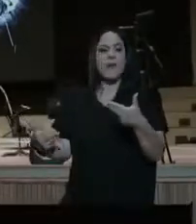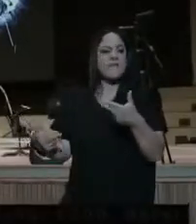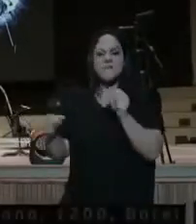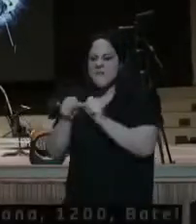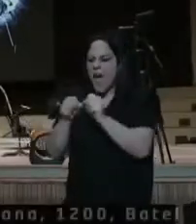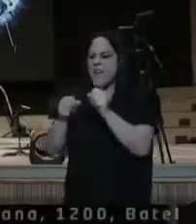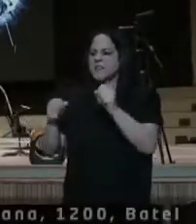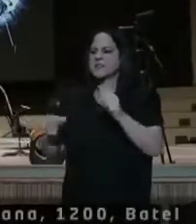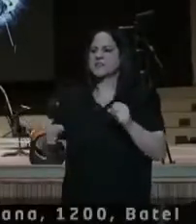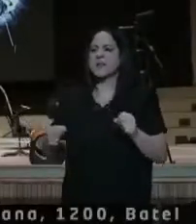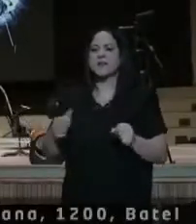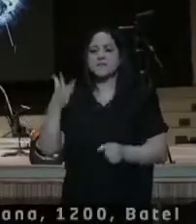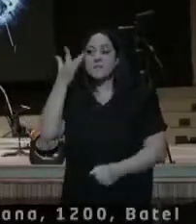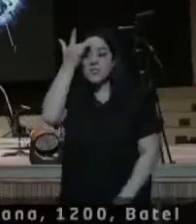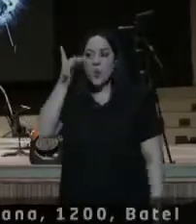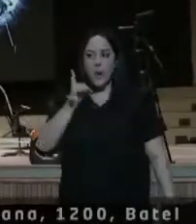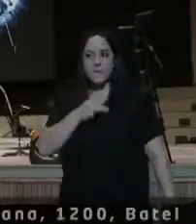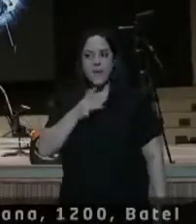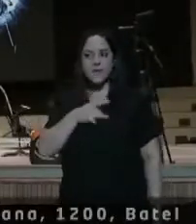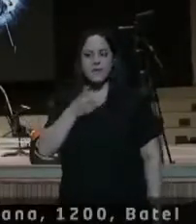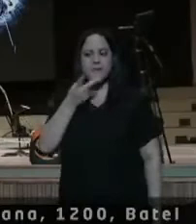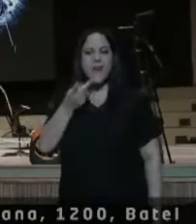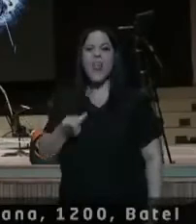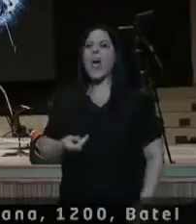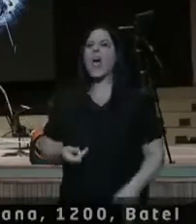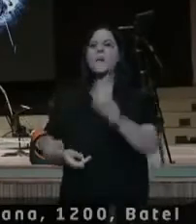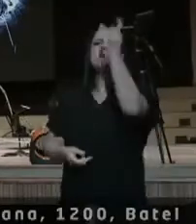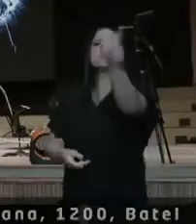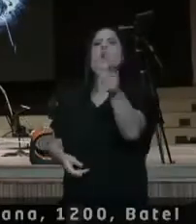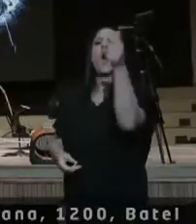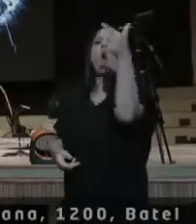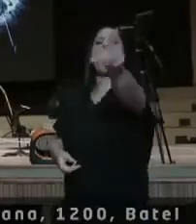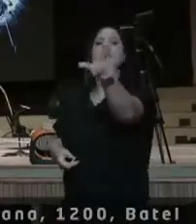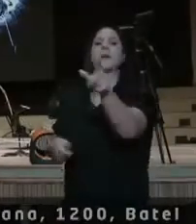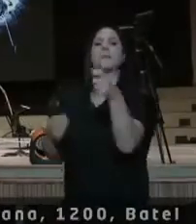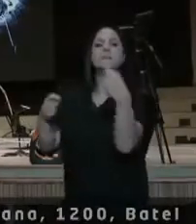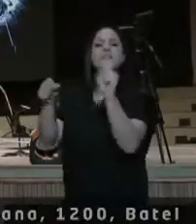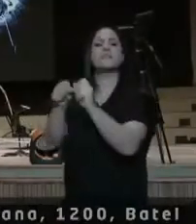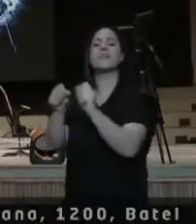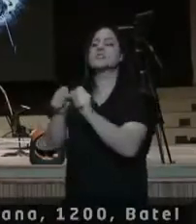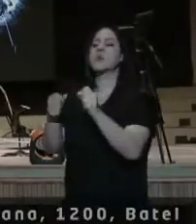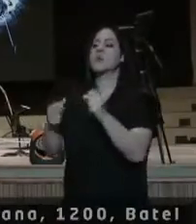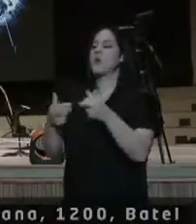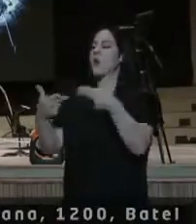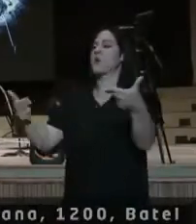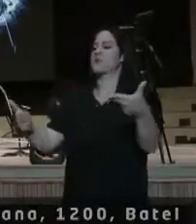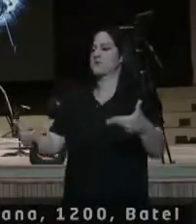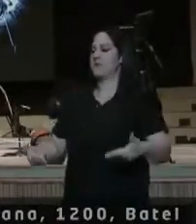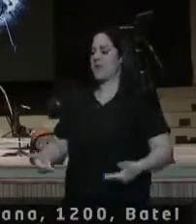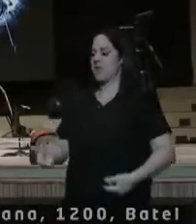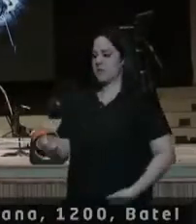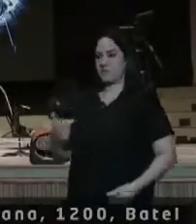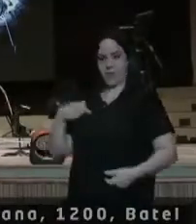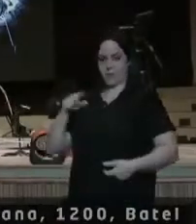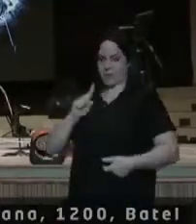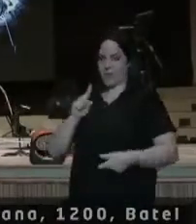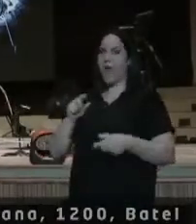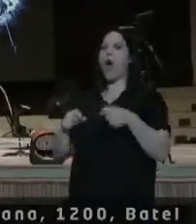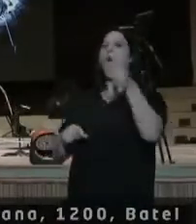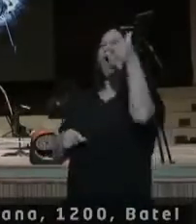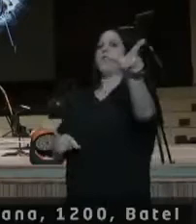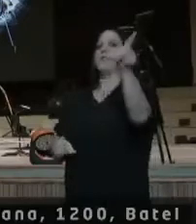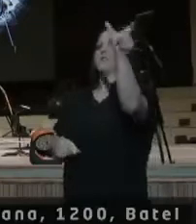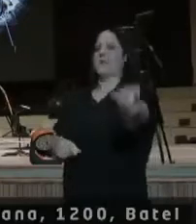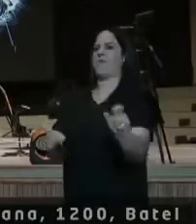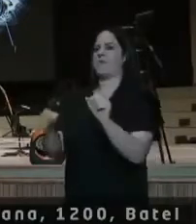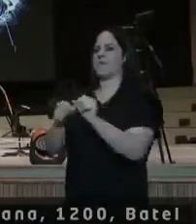frase preferido covarde do que está fugindo propósito da visão de deus alguém tem que fazer alguma coisa pastor